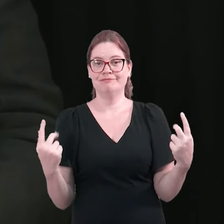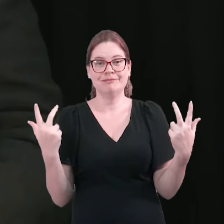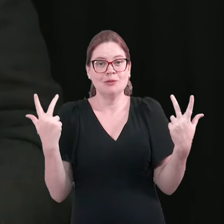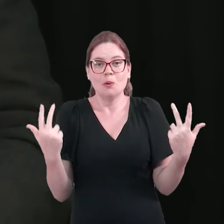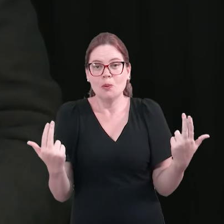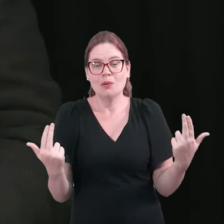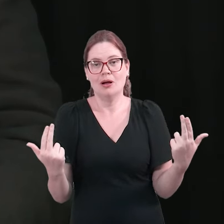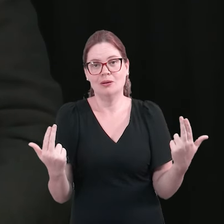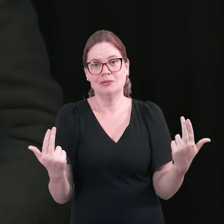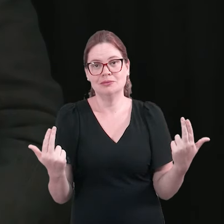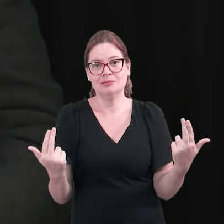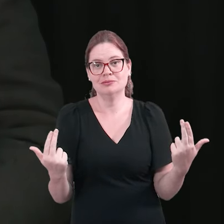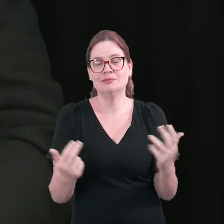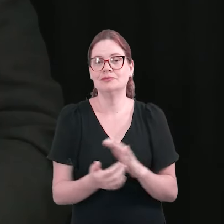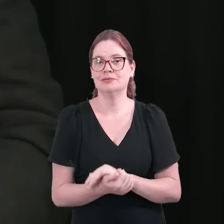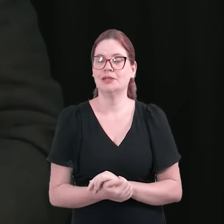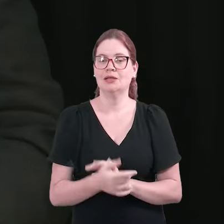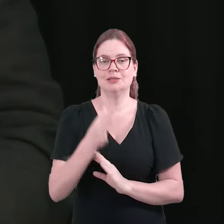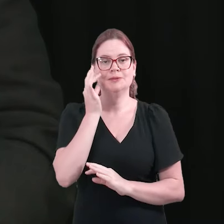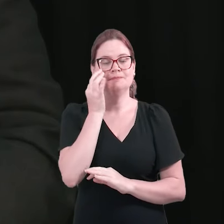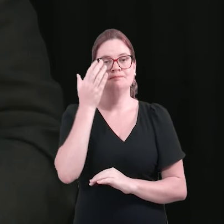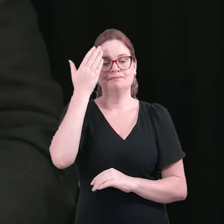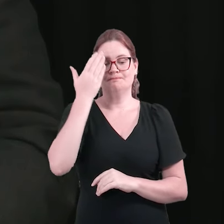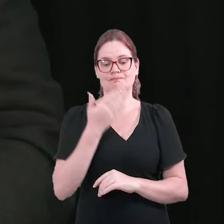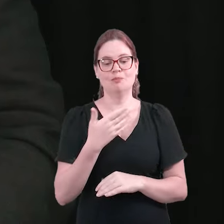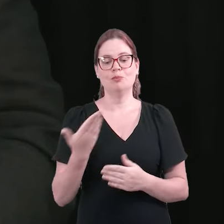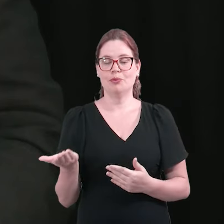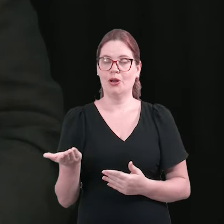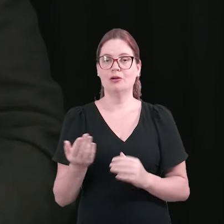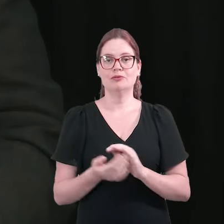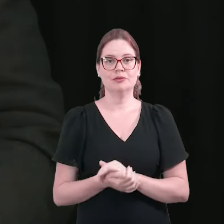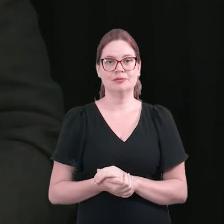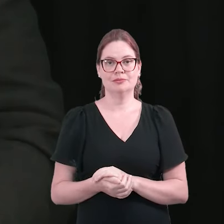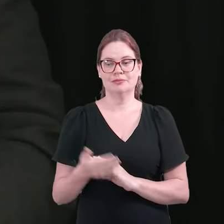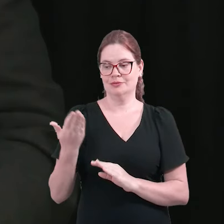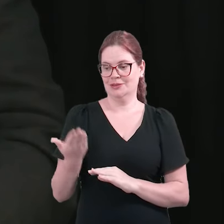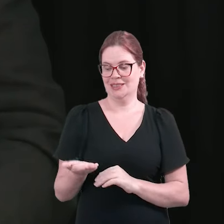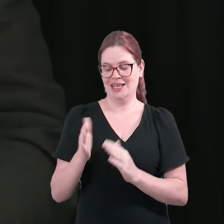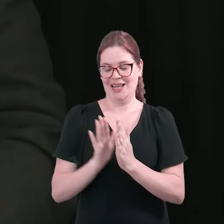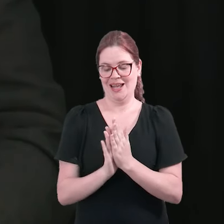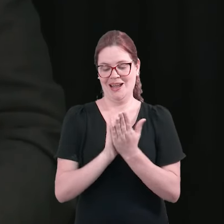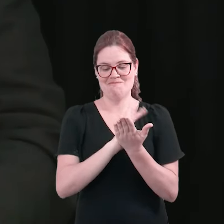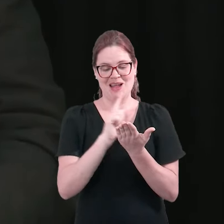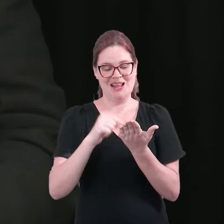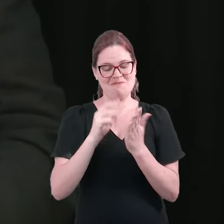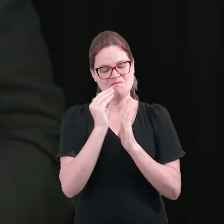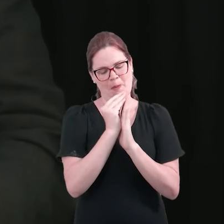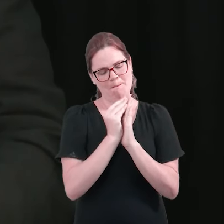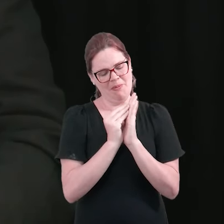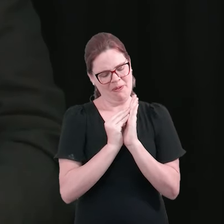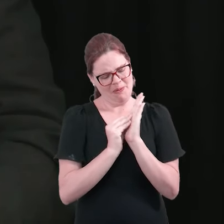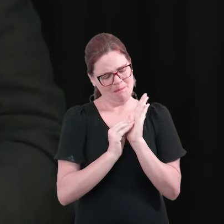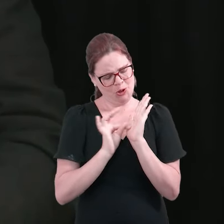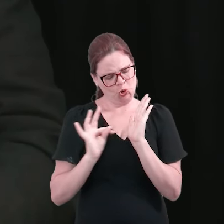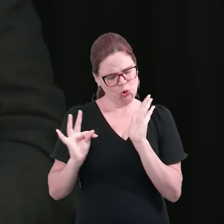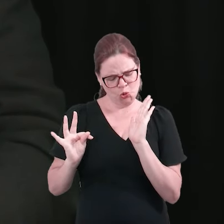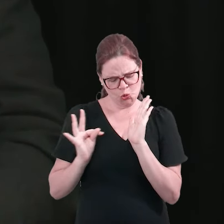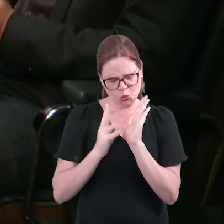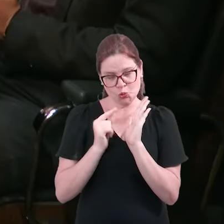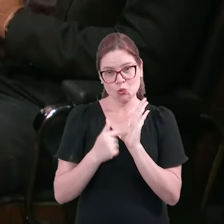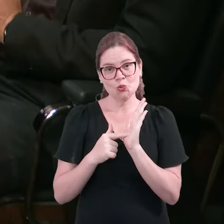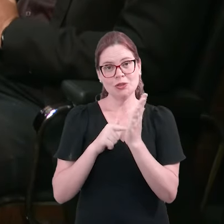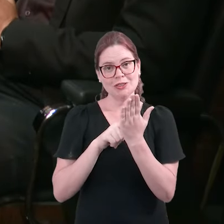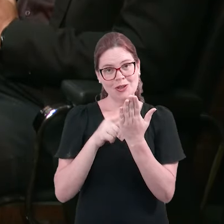né? E aí vai ver que não há nenhuma contradição, muito pelo contrário. A exatidão daquilo que temos hoje e aquilo